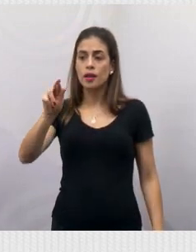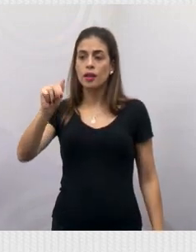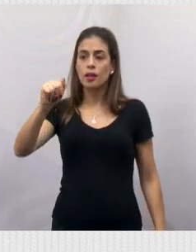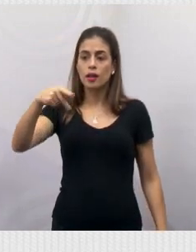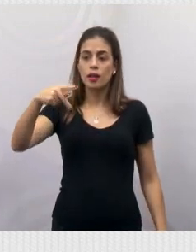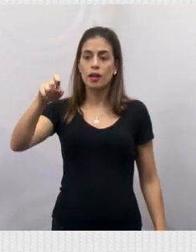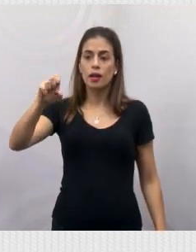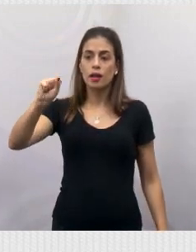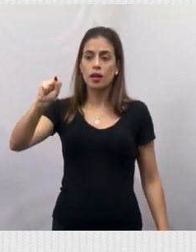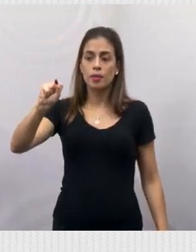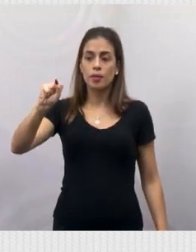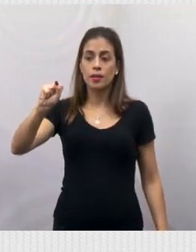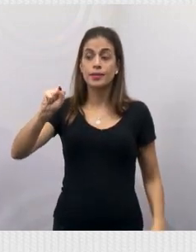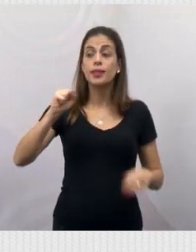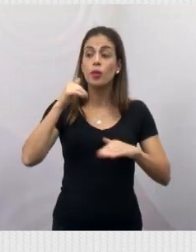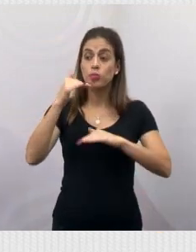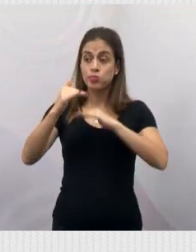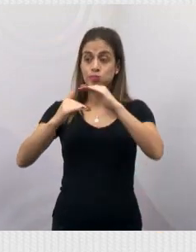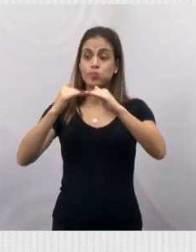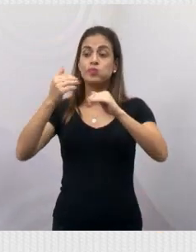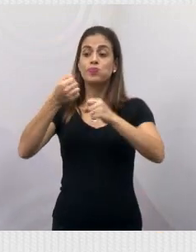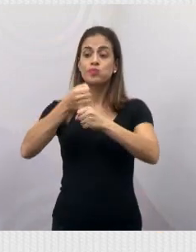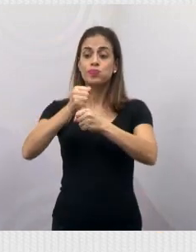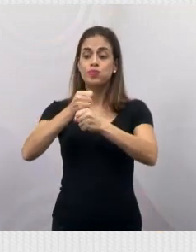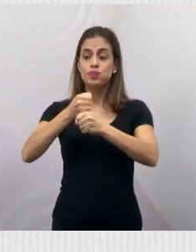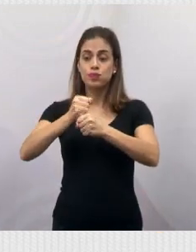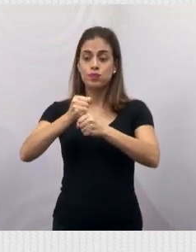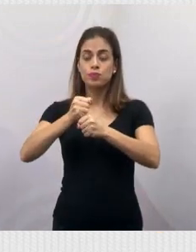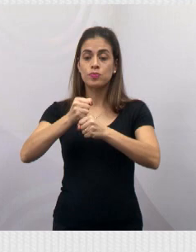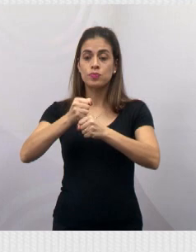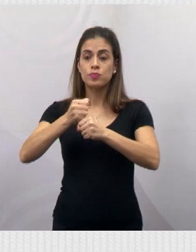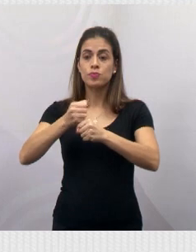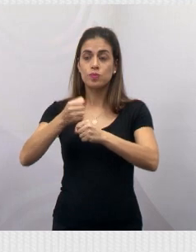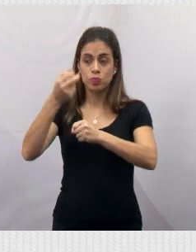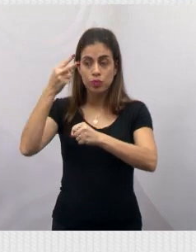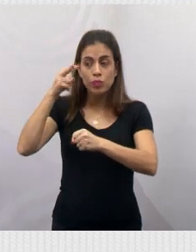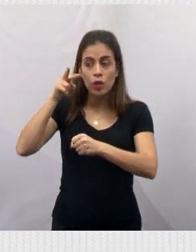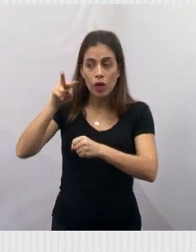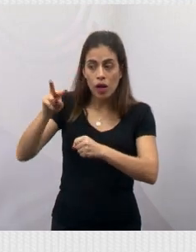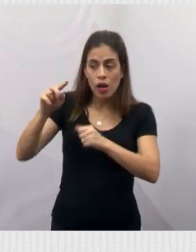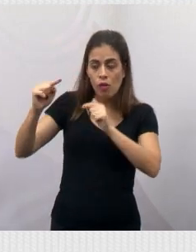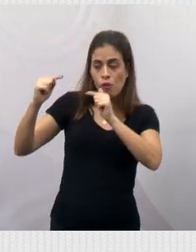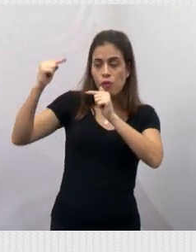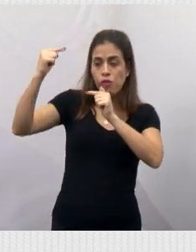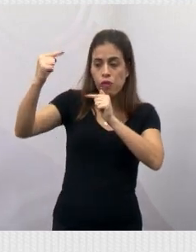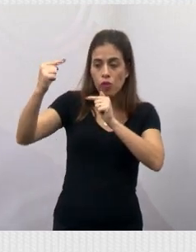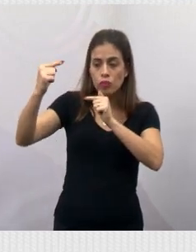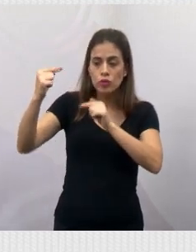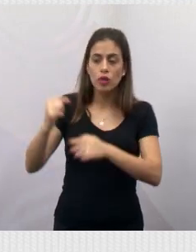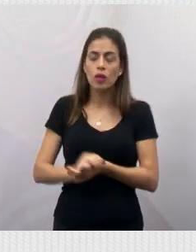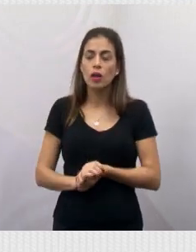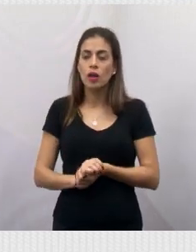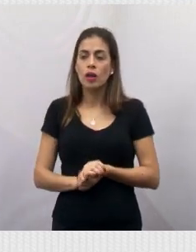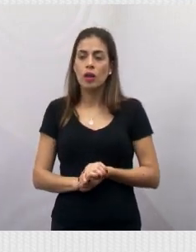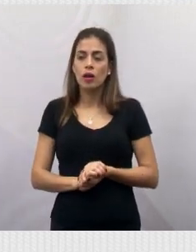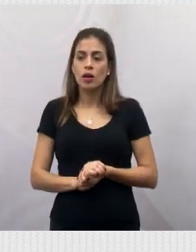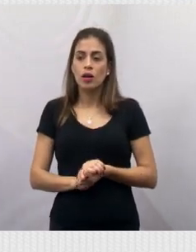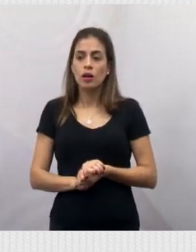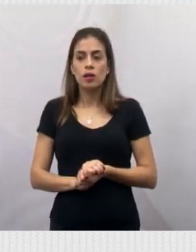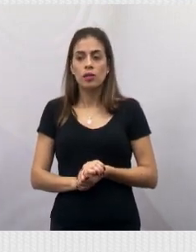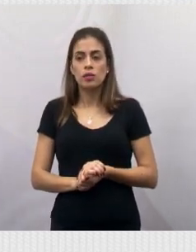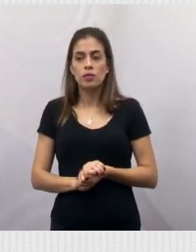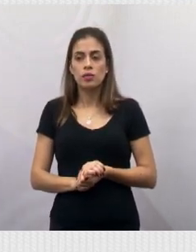está bem avançada a sua construção. Vocês podem olhar lá no fundo a construção da ET,